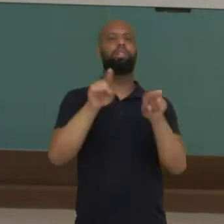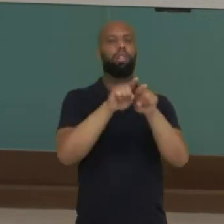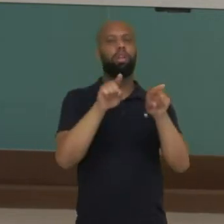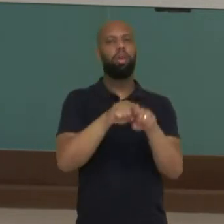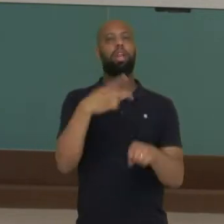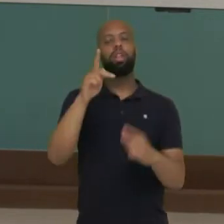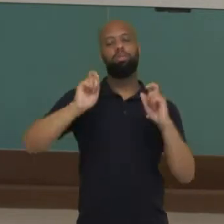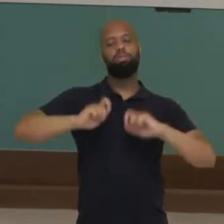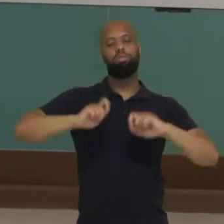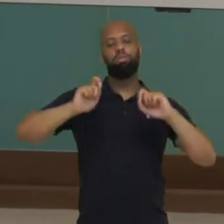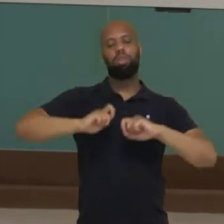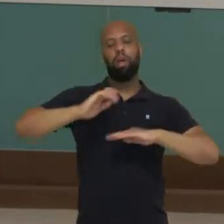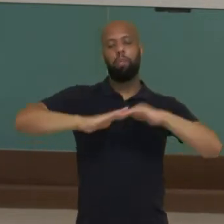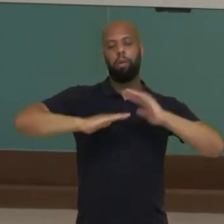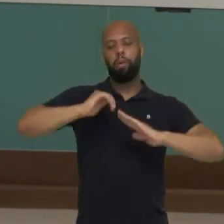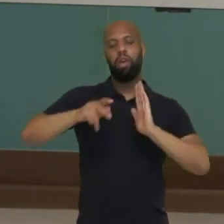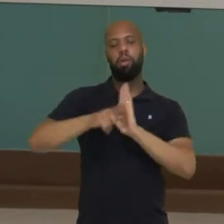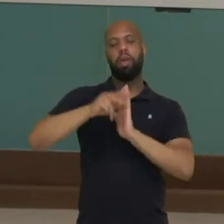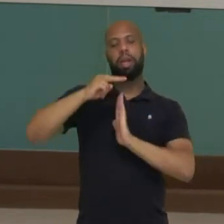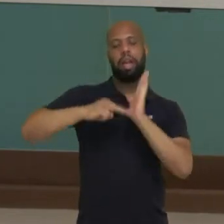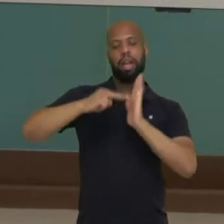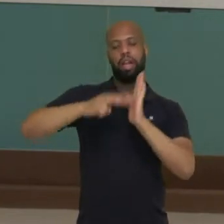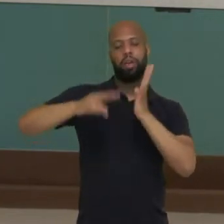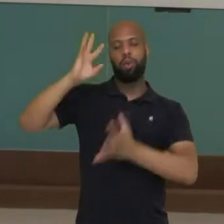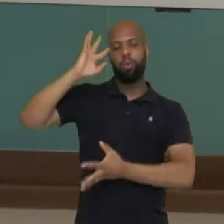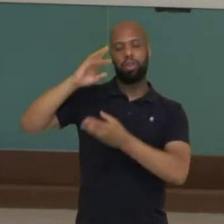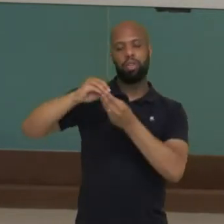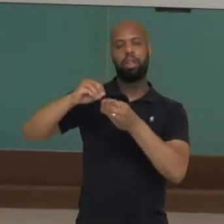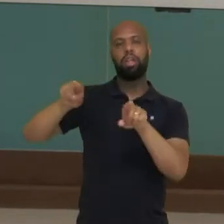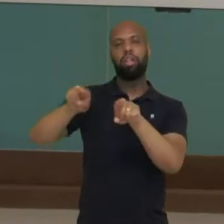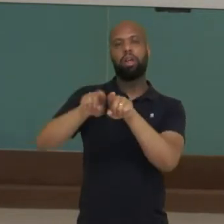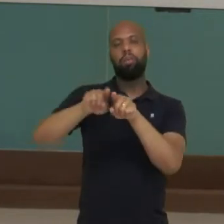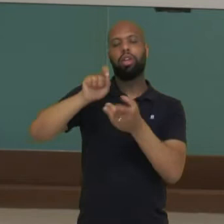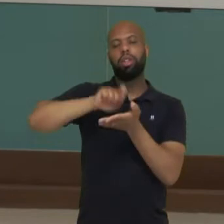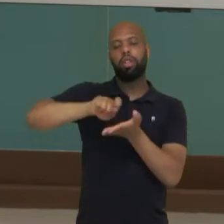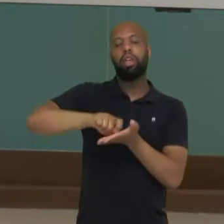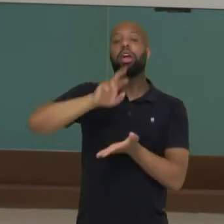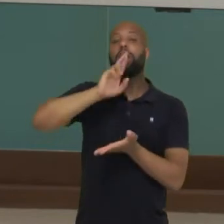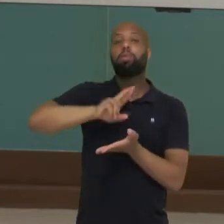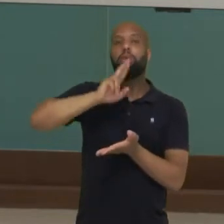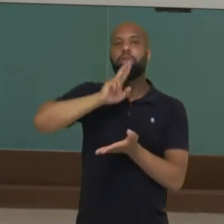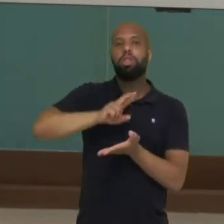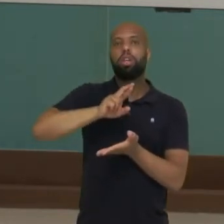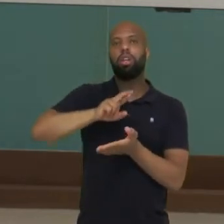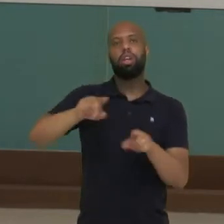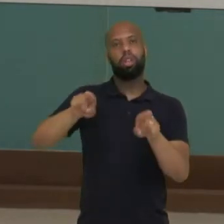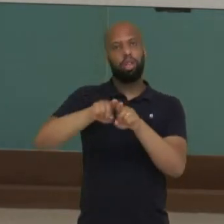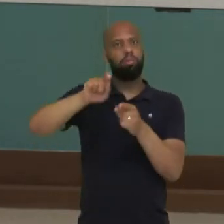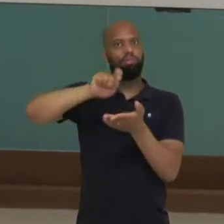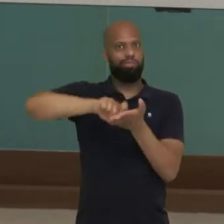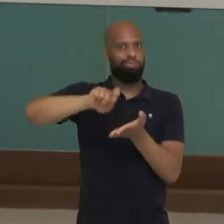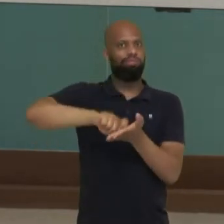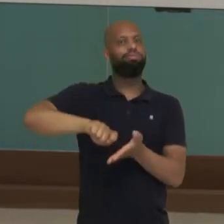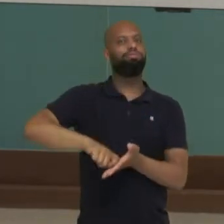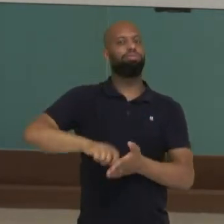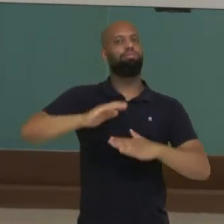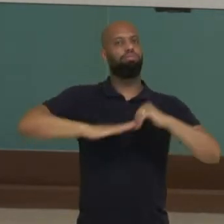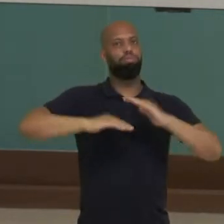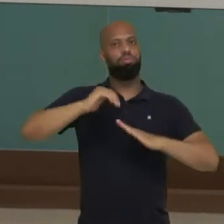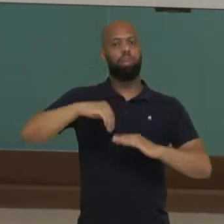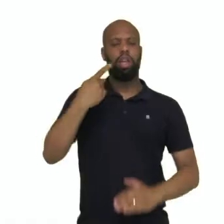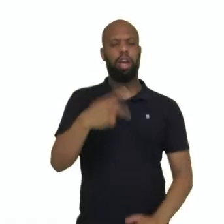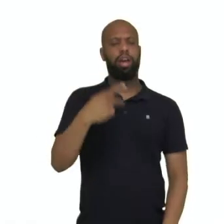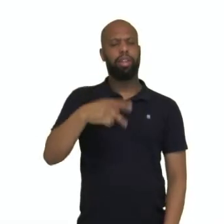sua capacidade de leitura, interpretação, resolução de problemas e também de escrita. Bom, em nossa